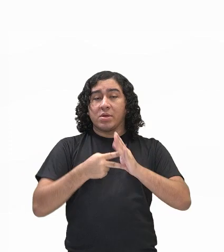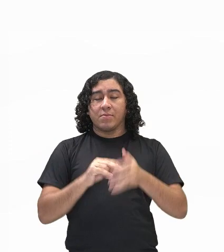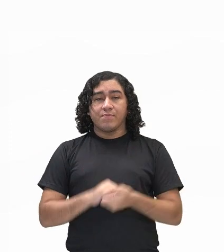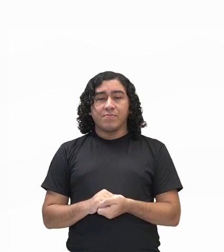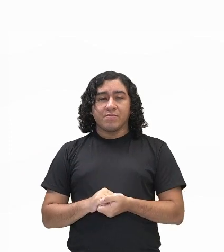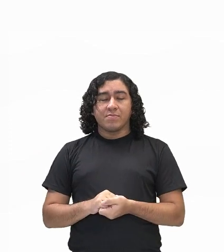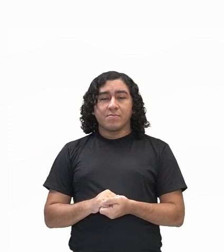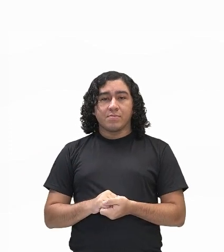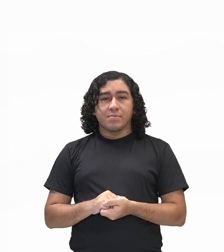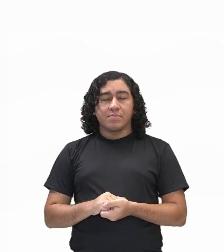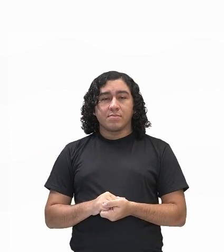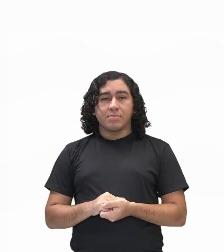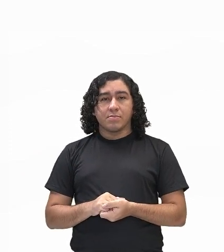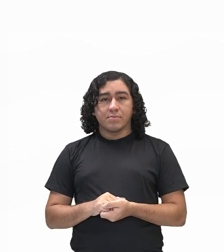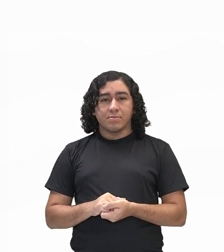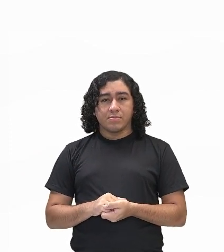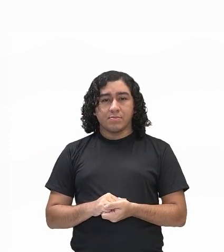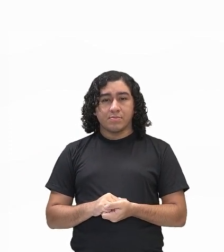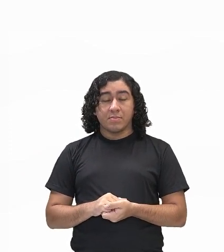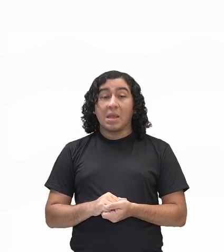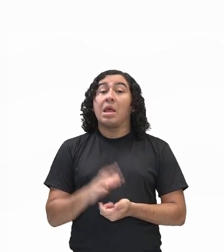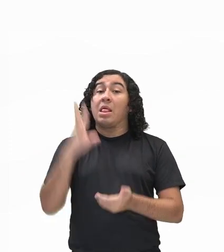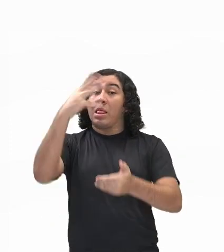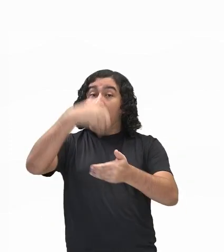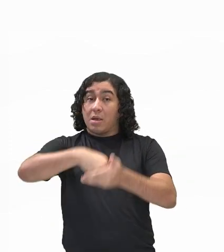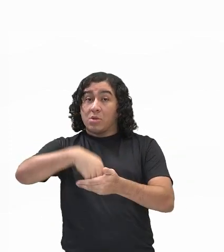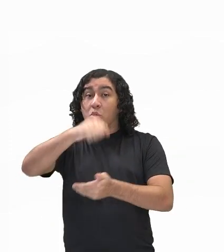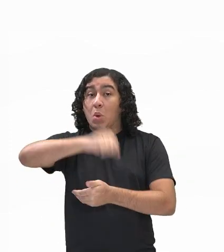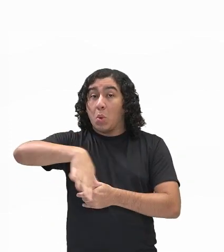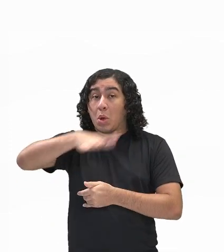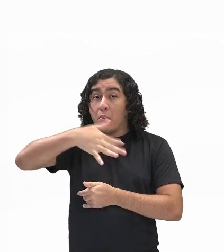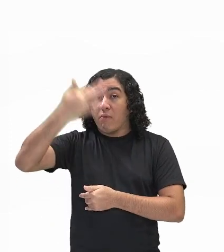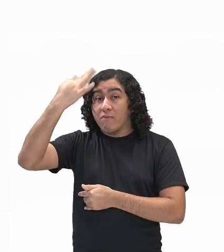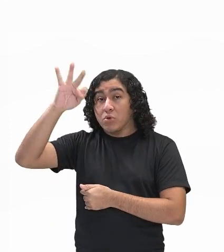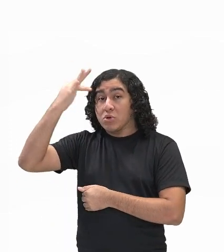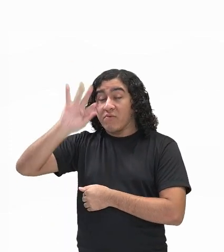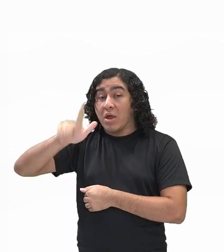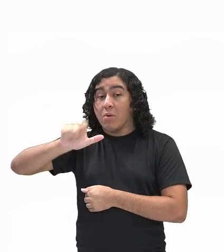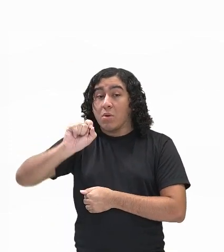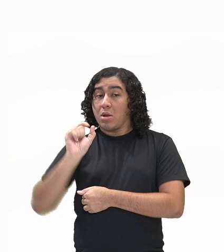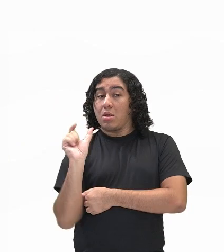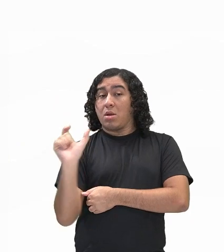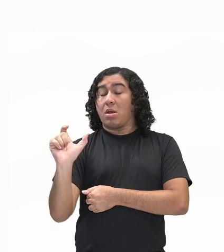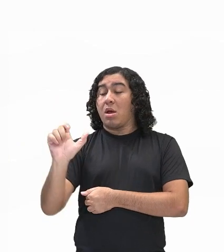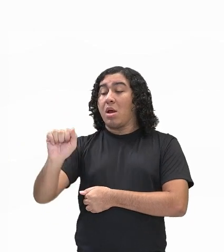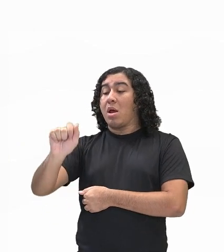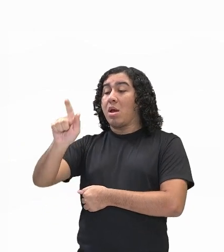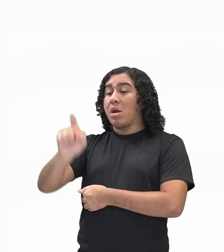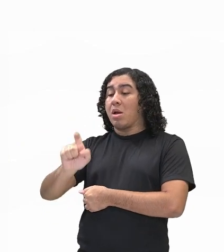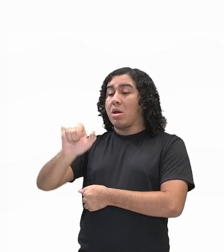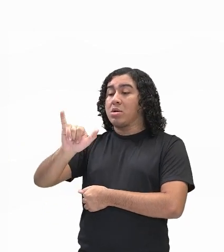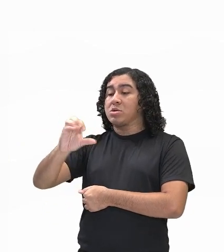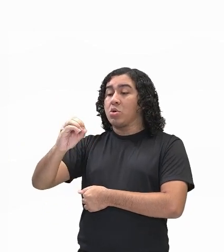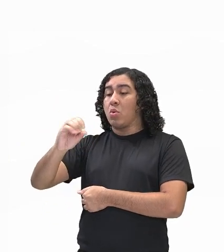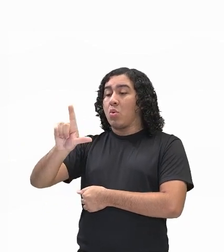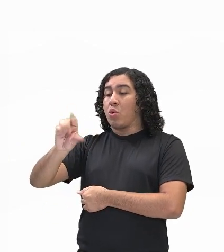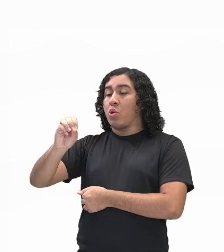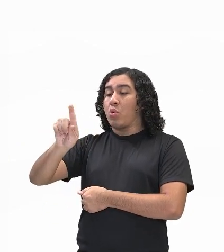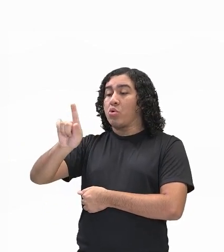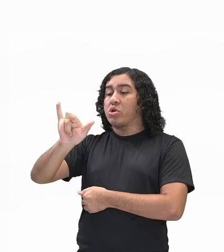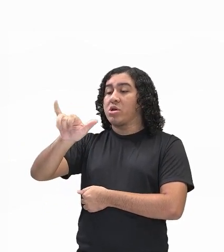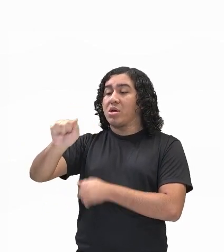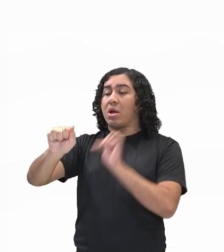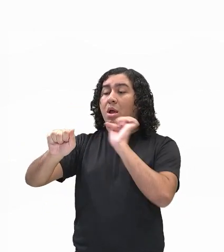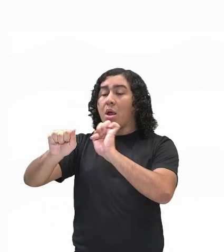na filosofia, nós estamos falando de axiologia. O que é axiologia? é uma